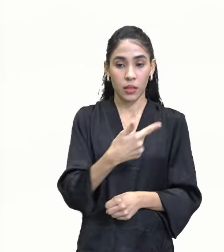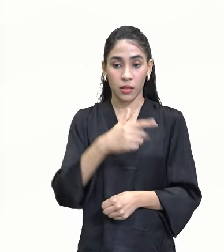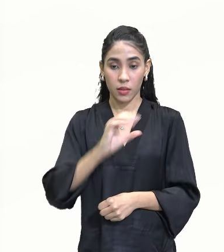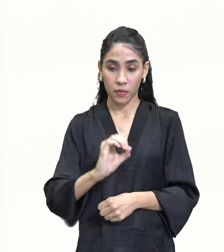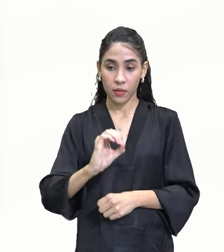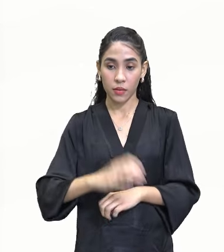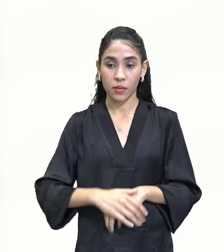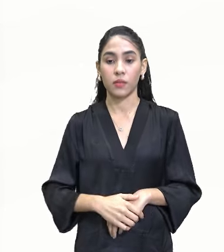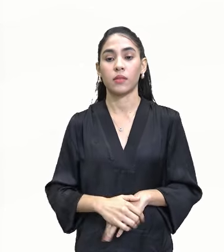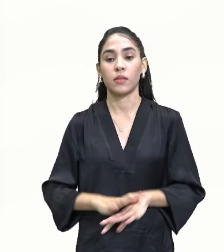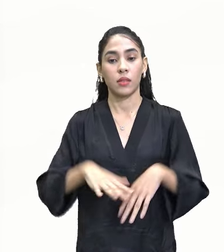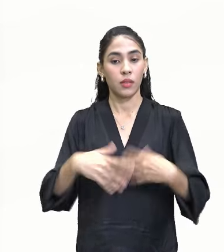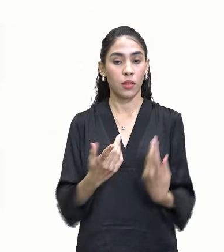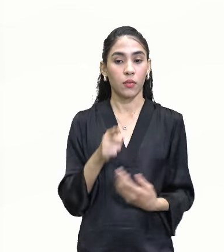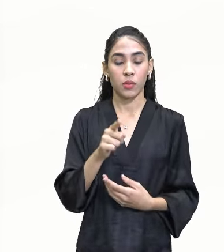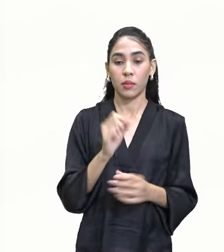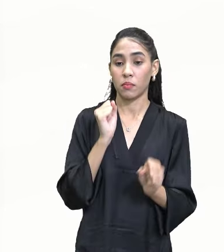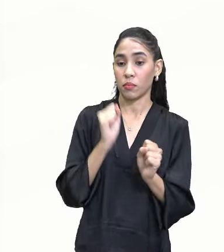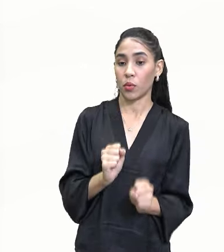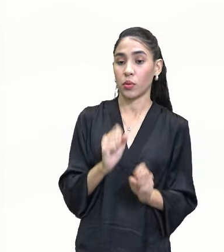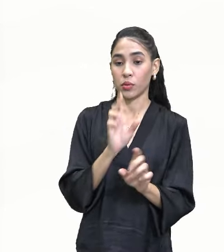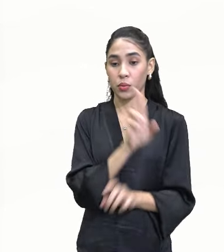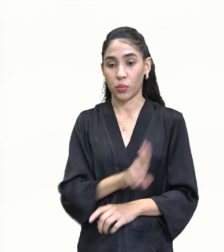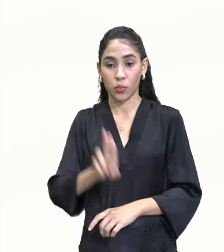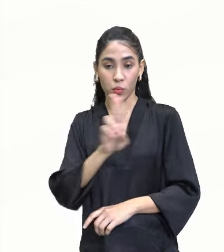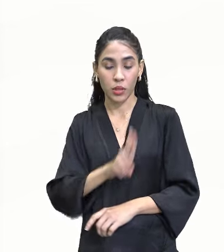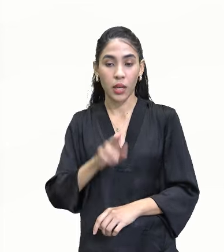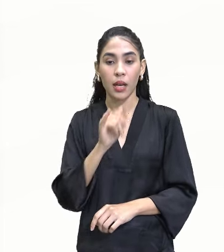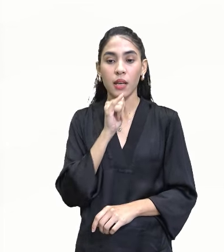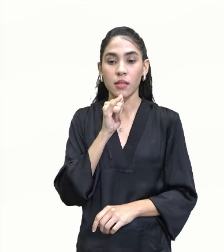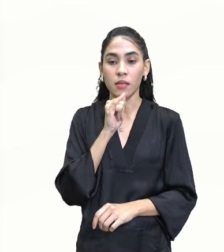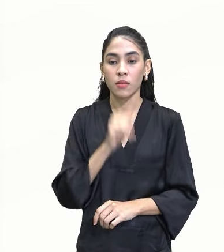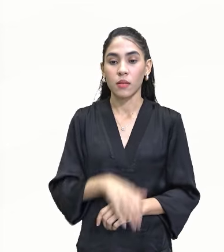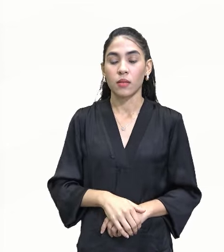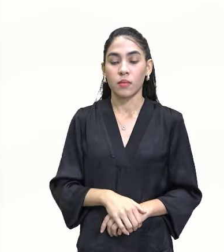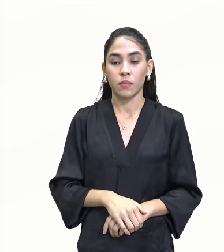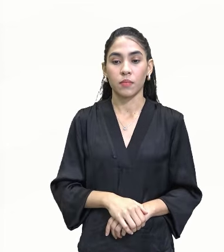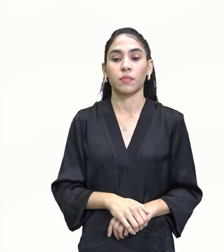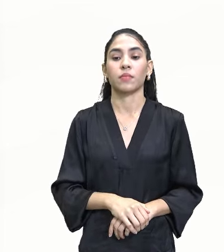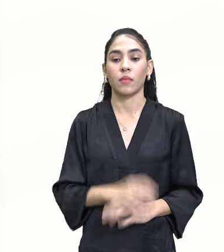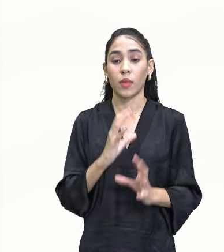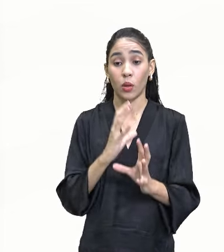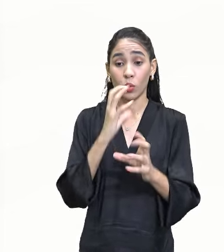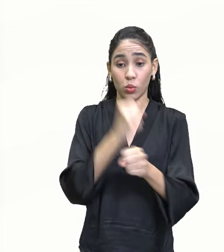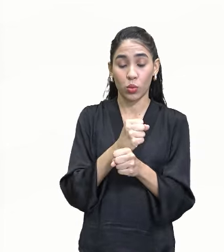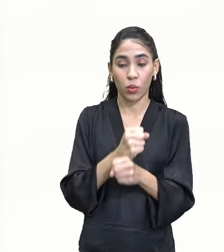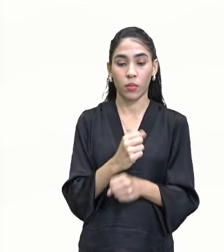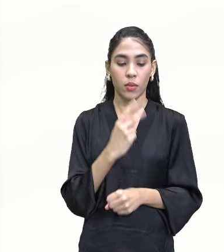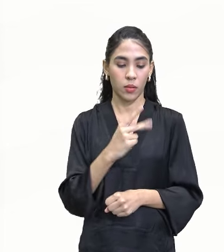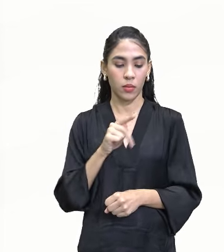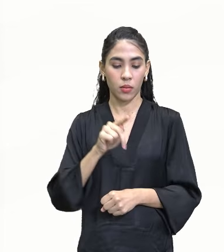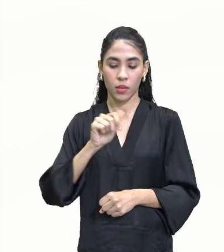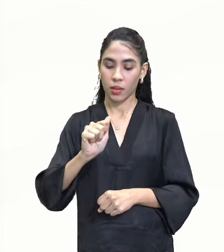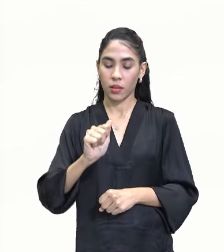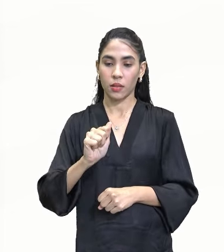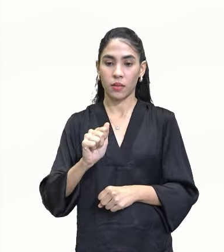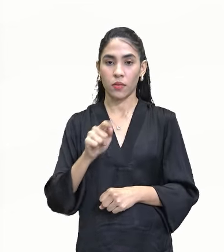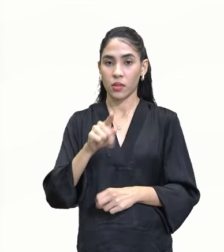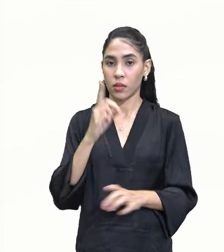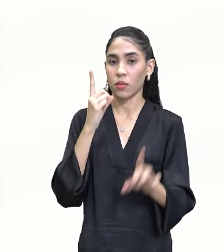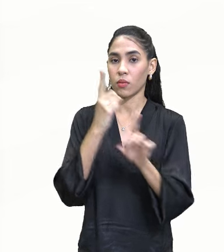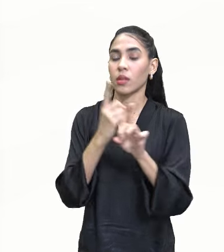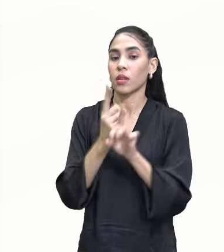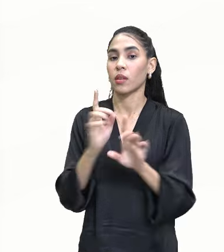620, então a gente pode utilizar a soma de uma PA, a soma dos termos de uma PA, para